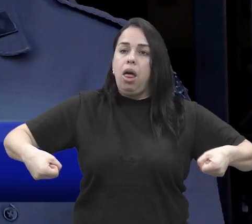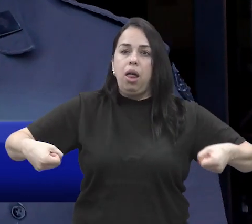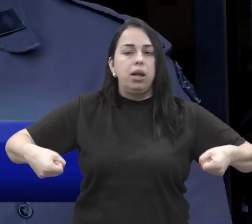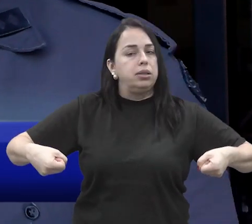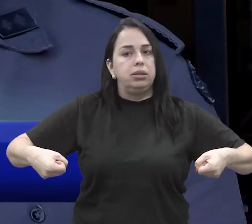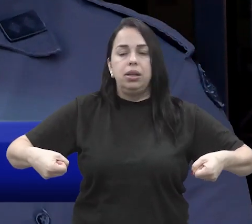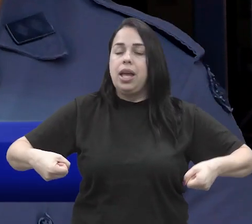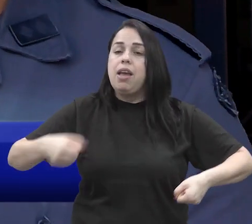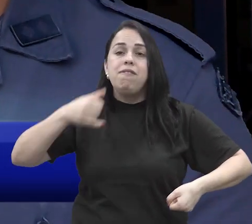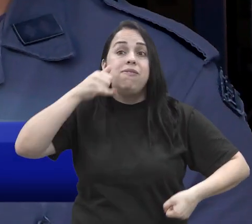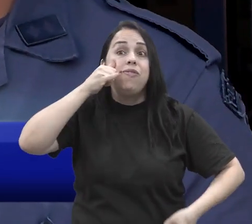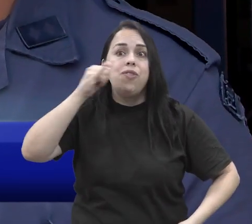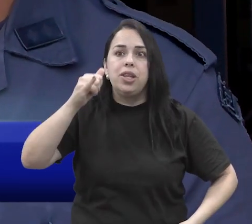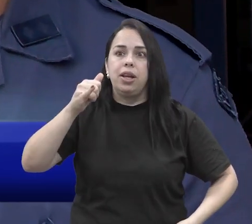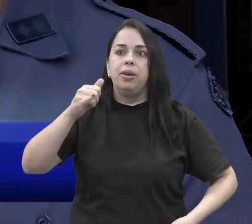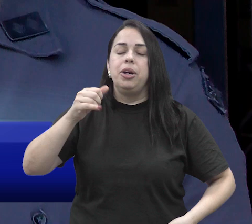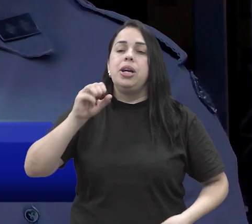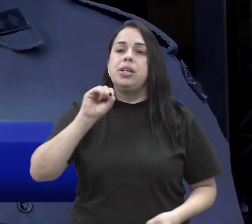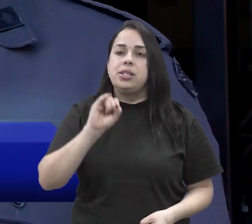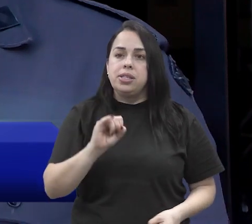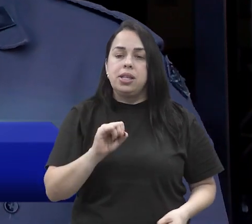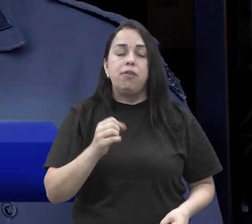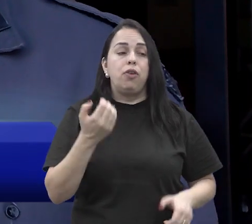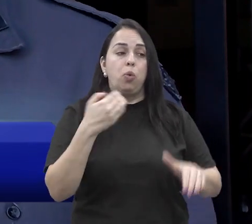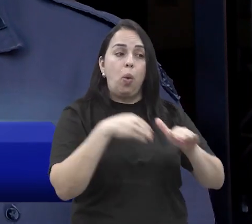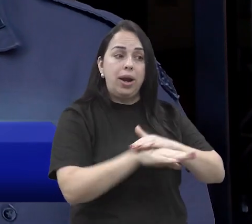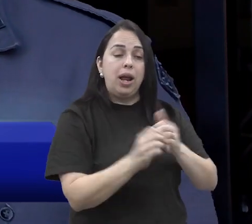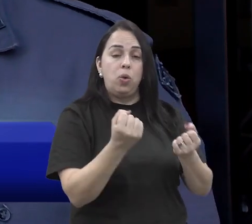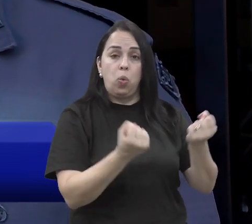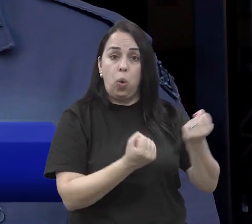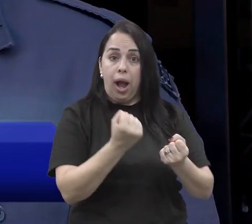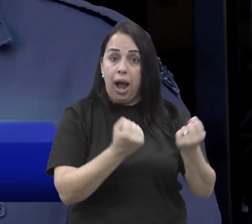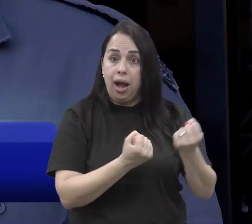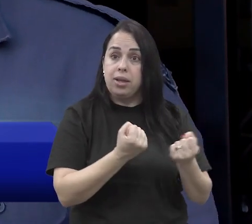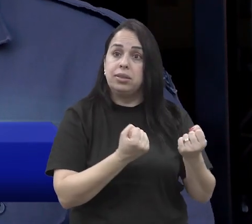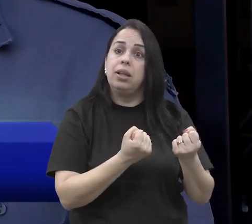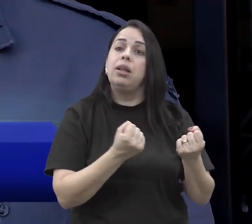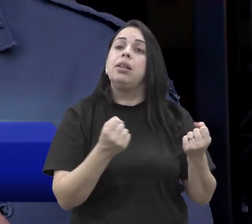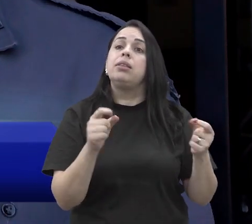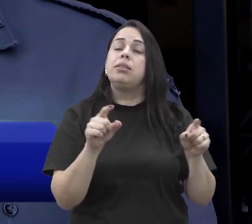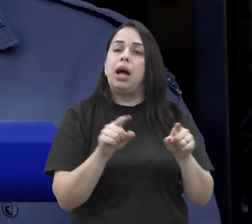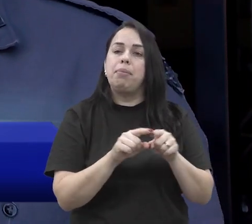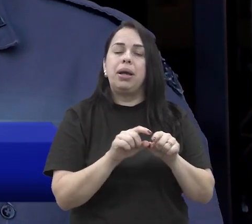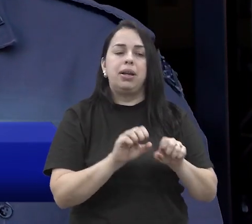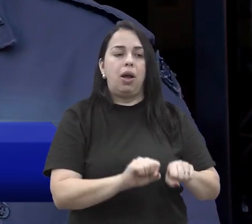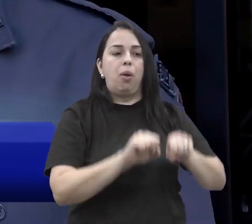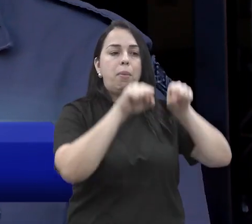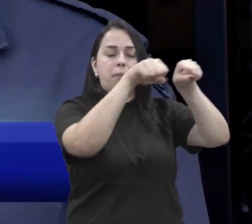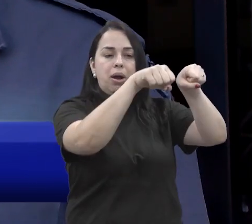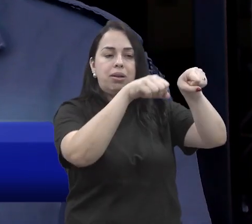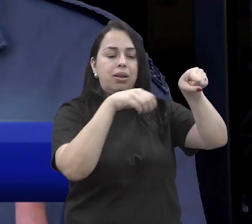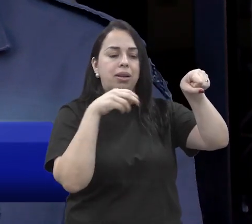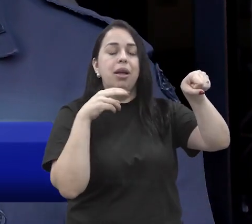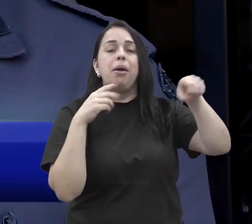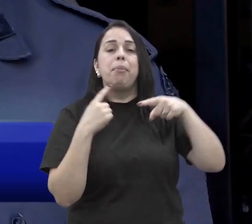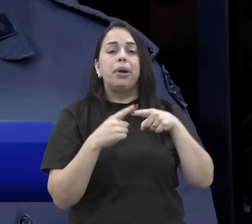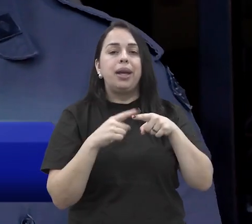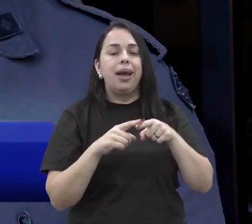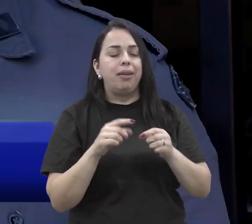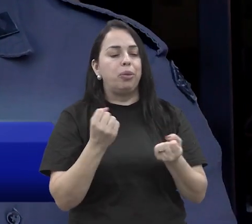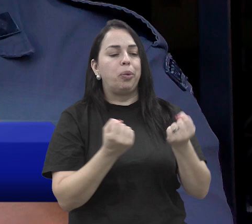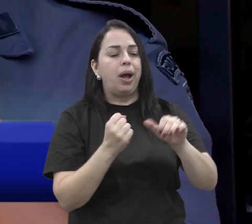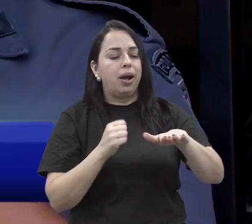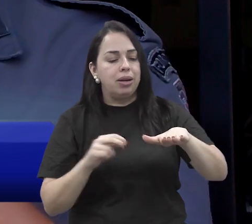muitas sacolas ou bolsas ao mesmo tempo e, se for optar por deixar no veículo, também preferir deixar no porta-malas a deixar à